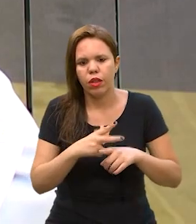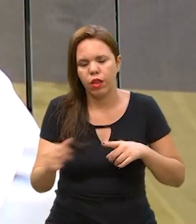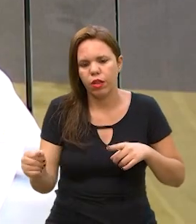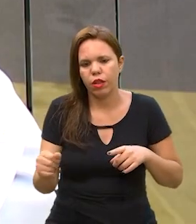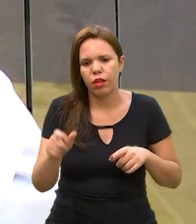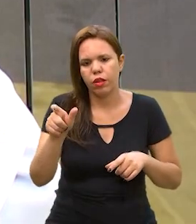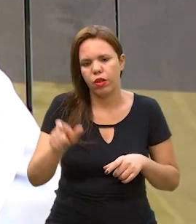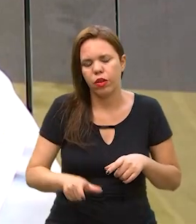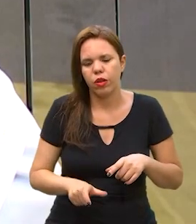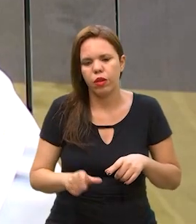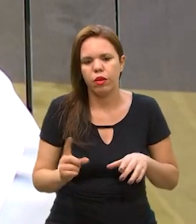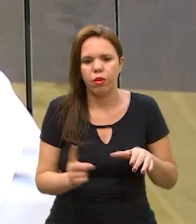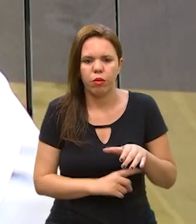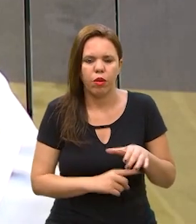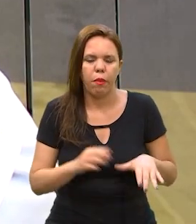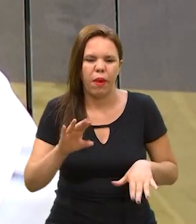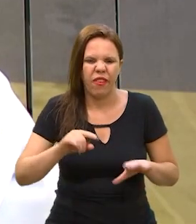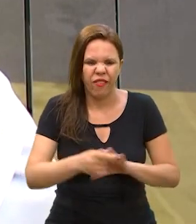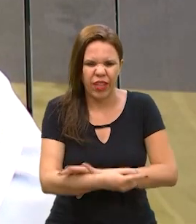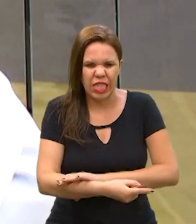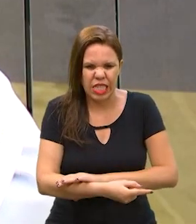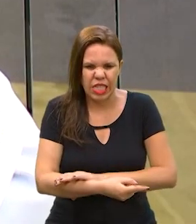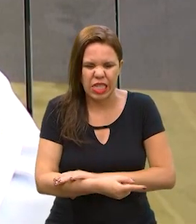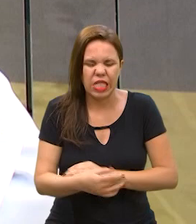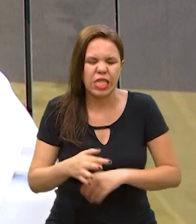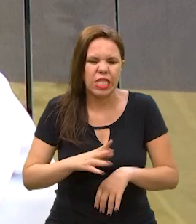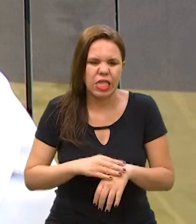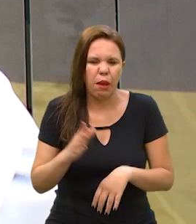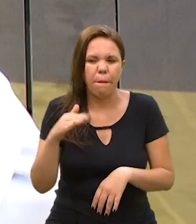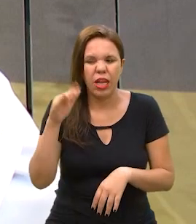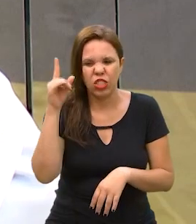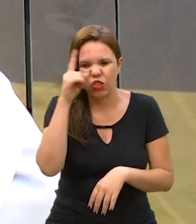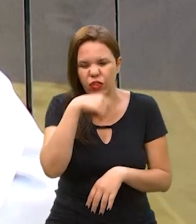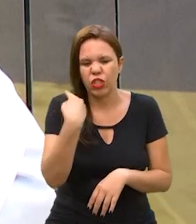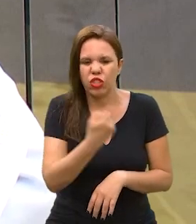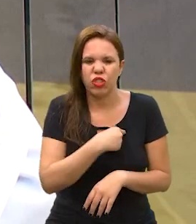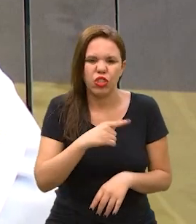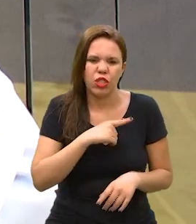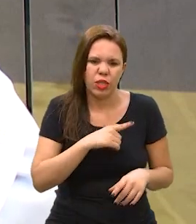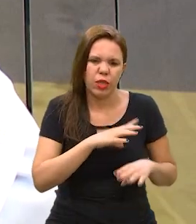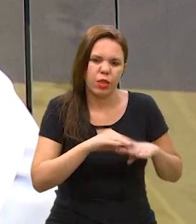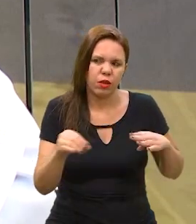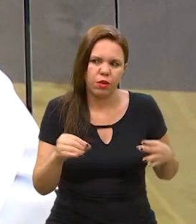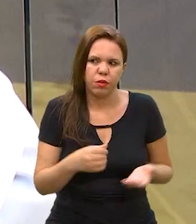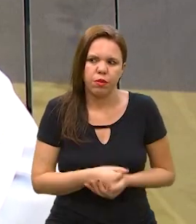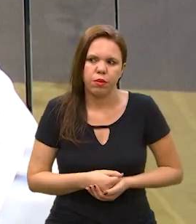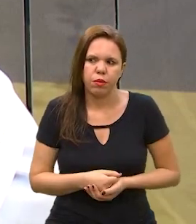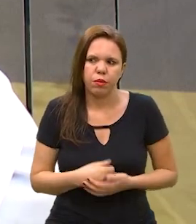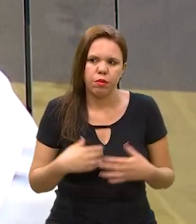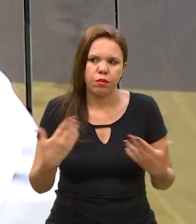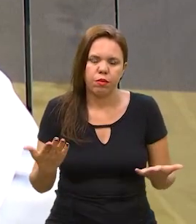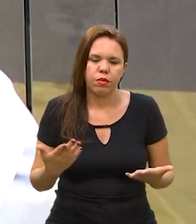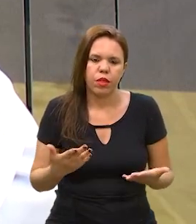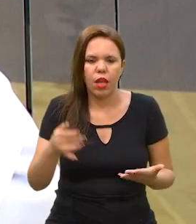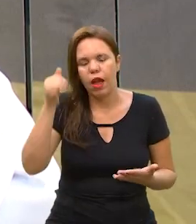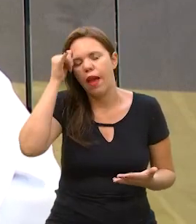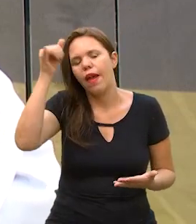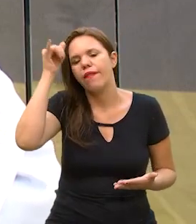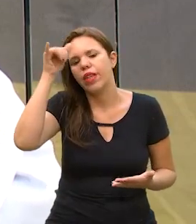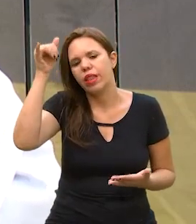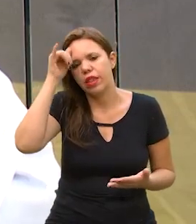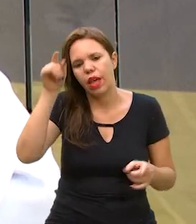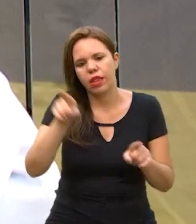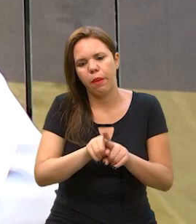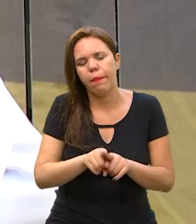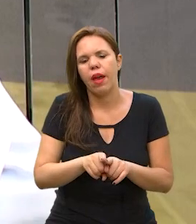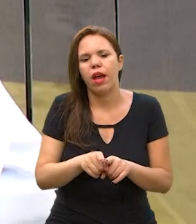Quanto mais agressivo, mais avançado a doença, mais dificuldade a gente tem da cura. Então eu tenho que combater. Uma